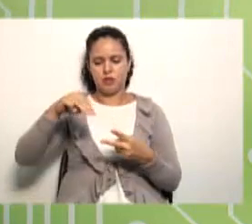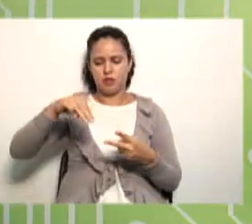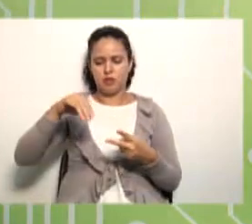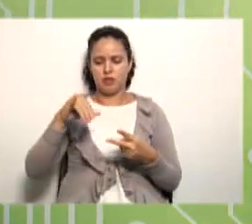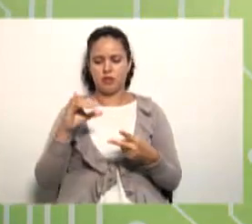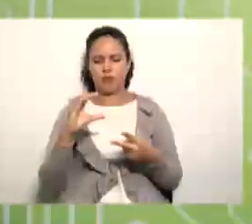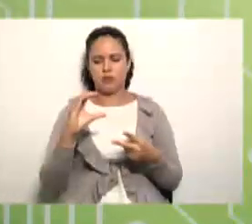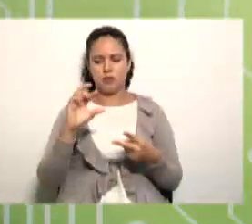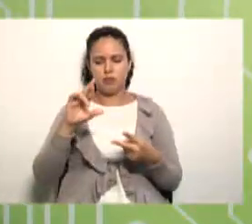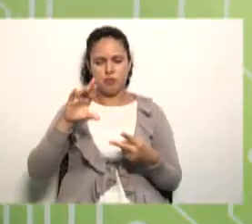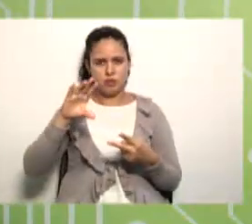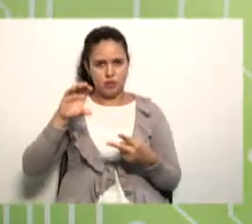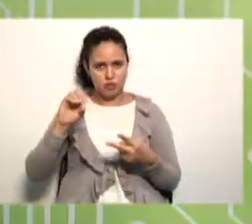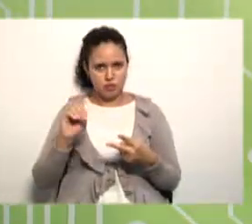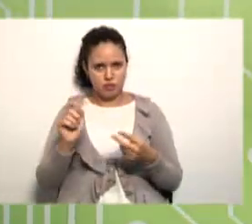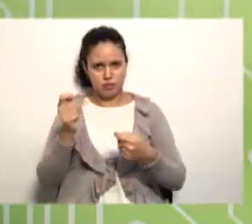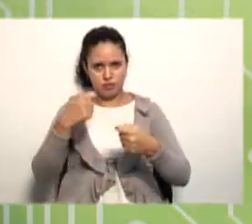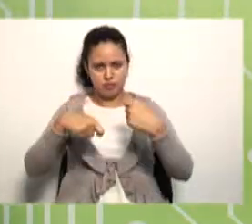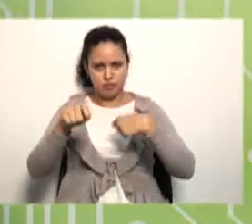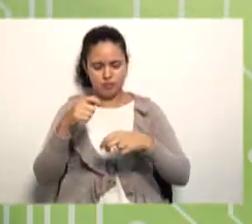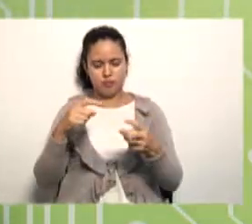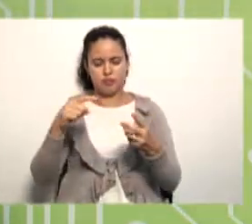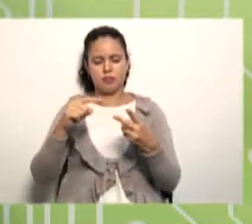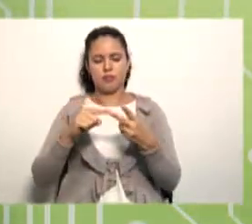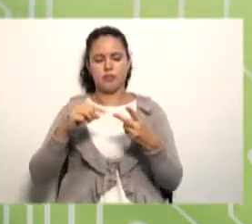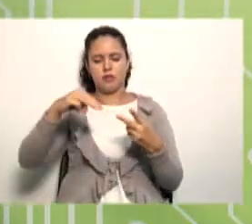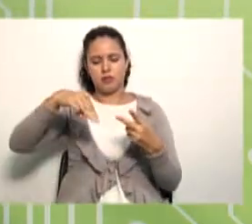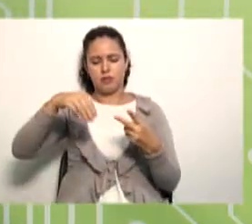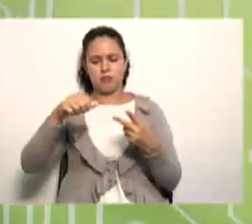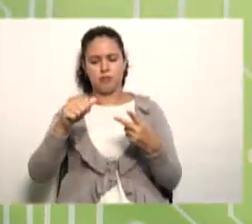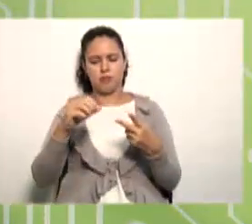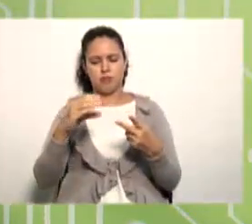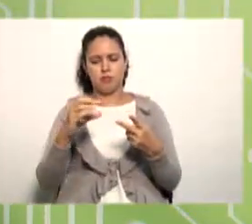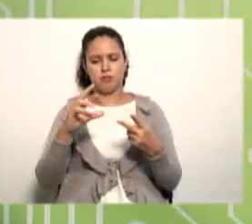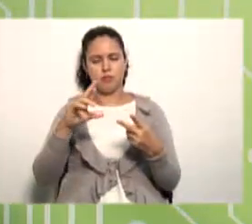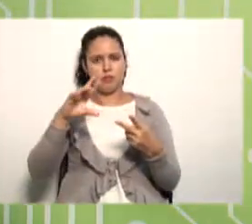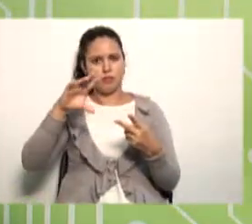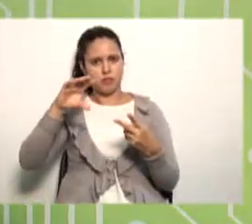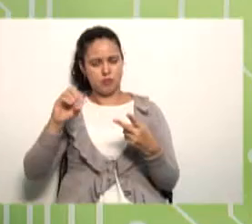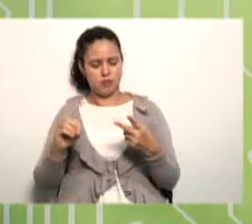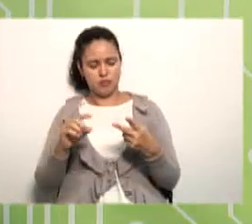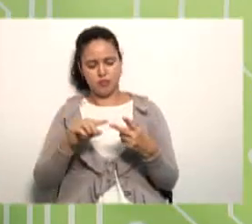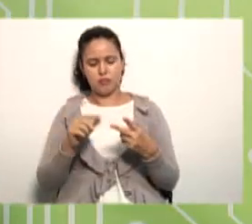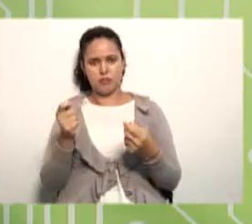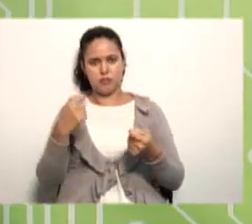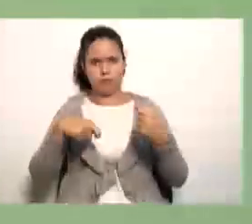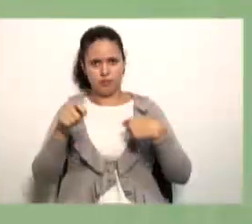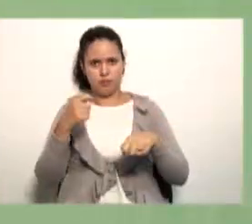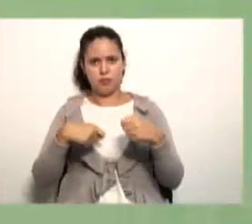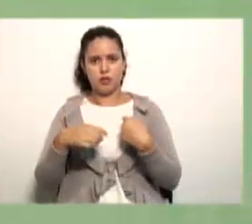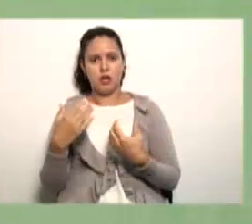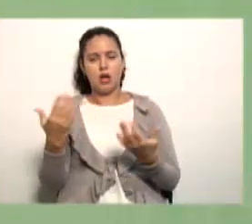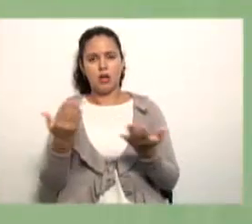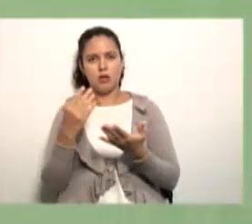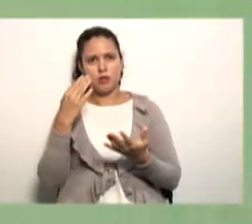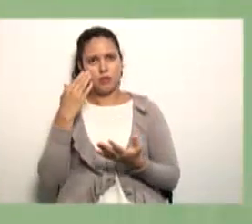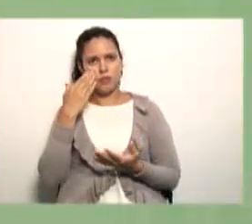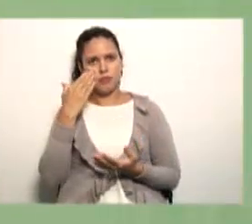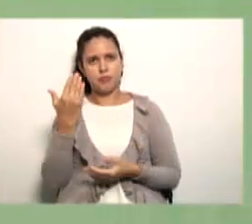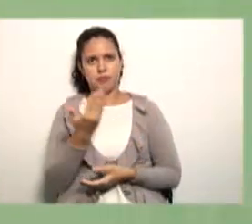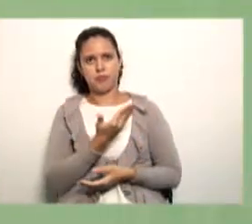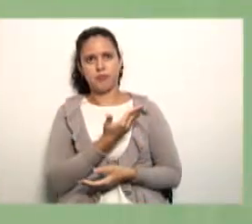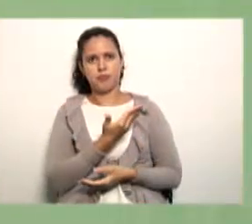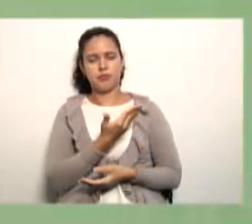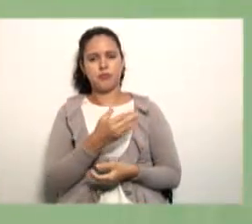e macroeconomia. E agora, na revisão, a gente vai entender um pouquinho mais o que são essas partes. Vamos olhar na lousa? Então, a gente viu